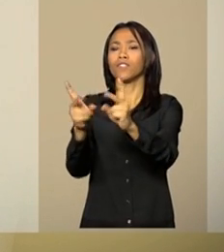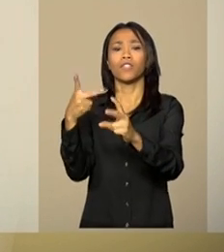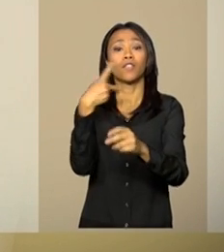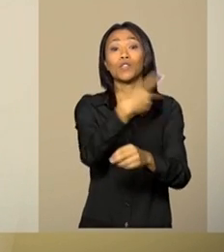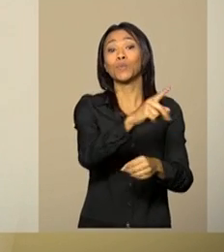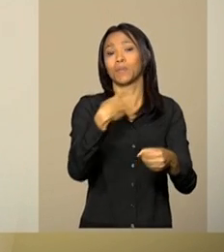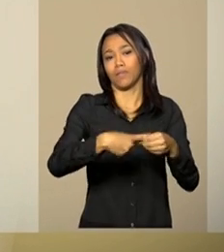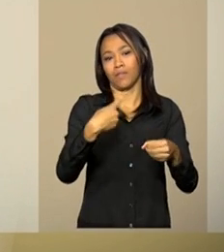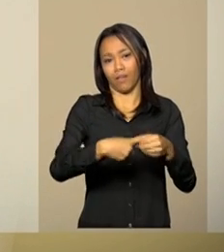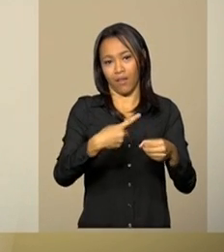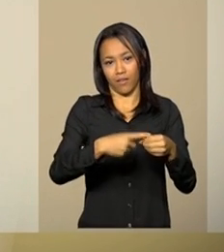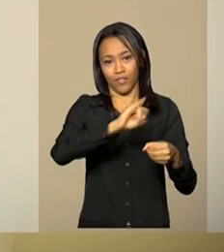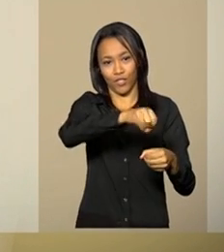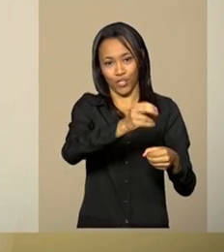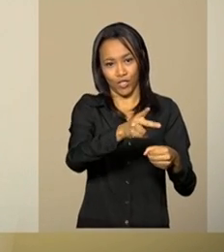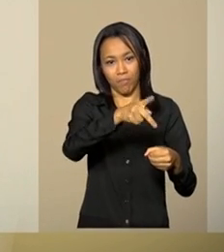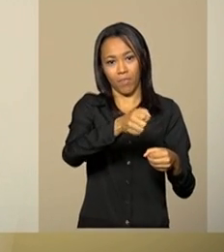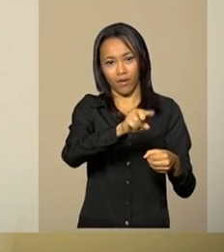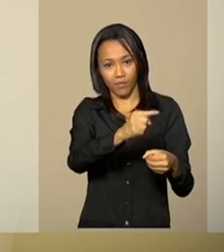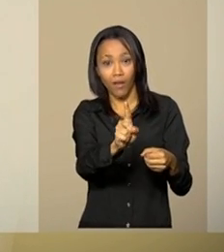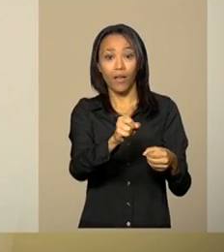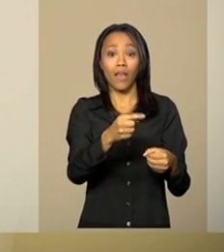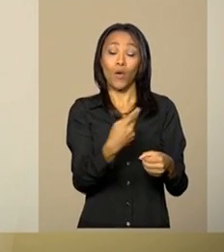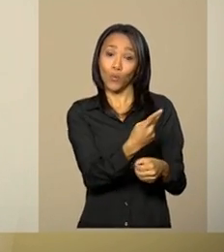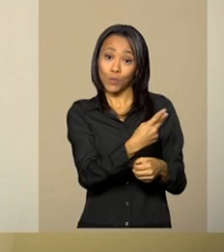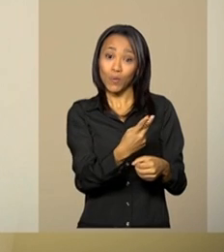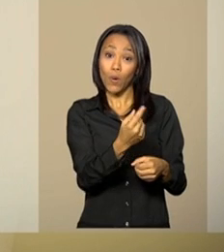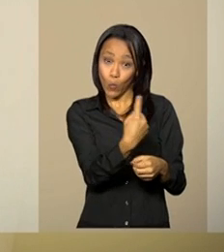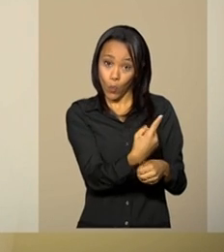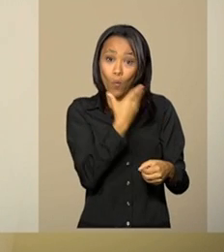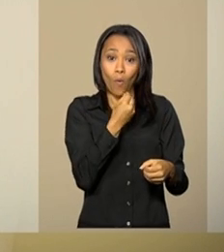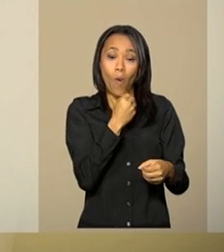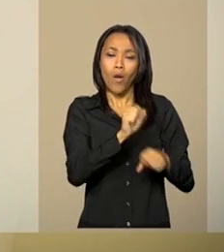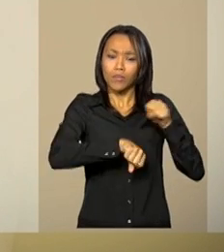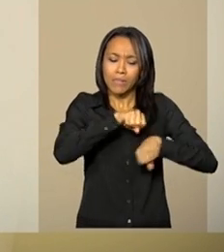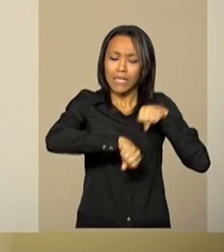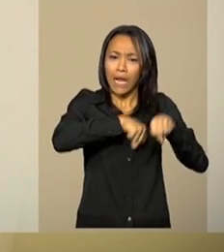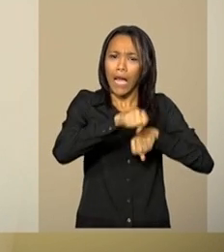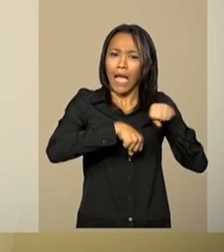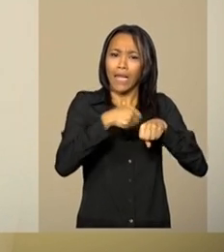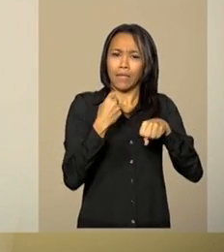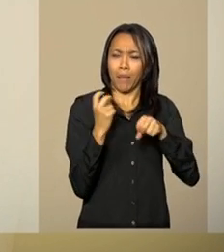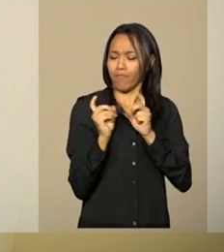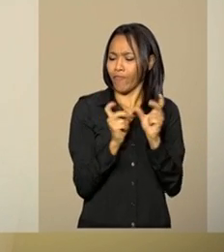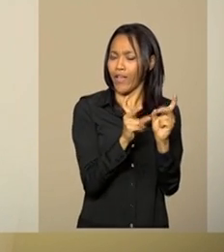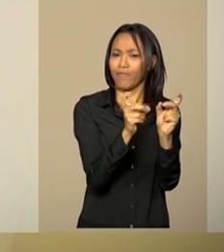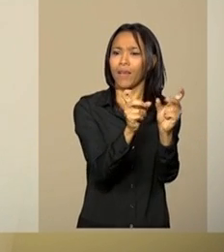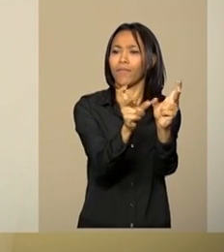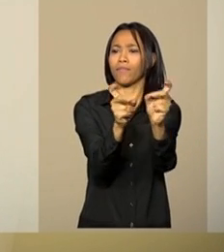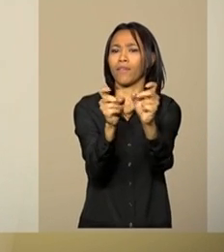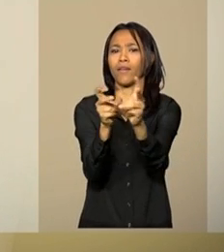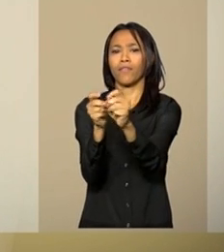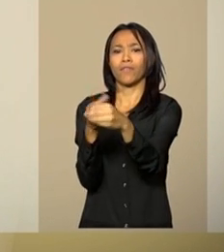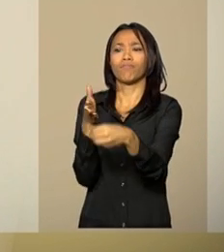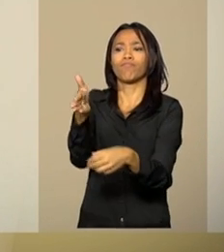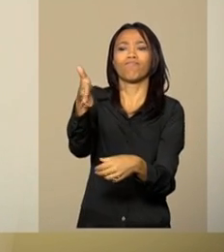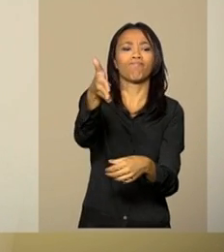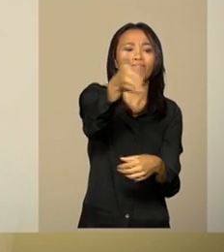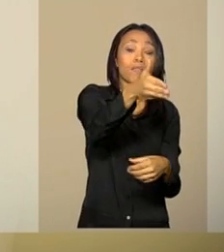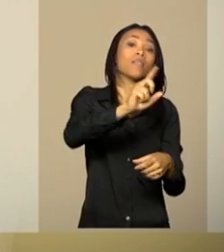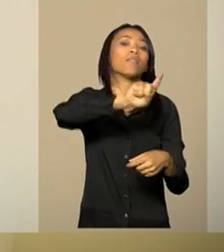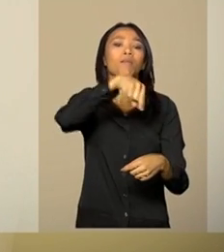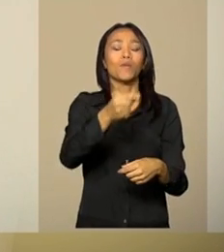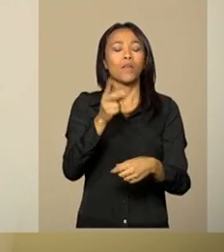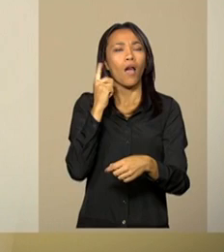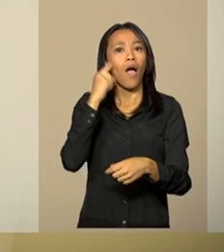da cidade de Jiparaná. O Wilson ia de bicicleta carregando um isopor com as polpas pela cidade afora. Até que ele